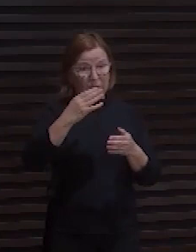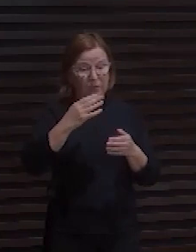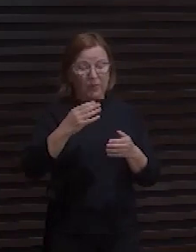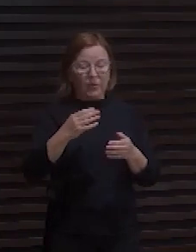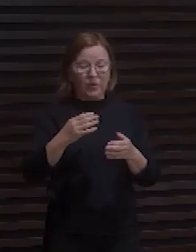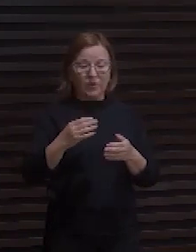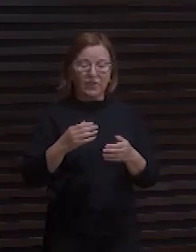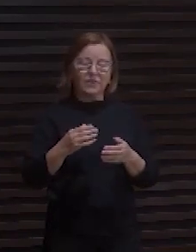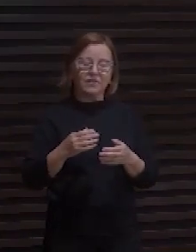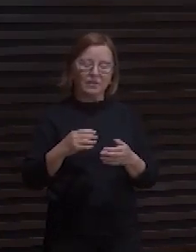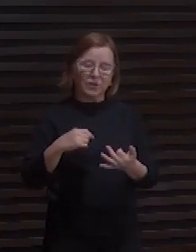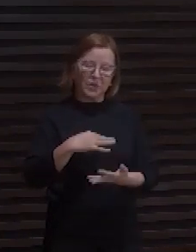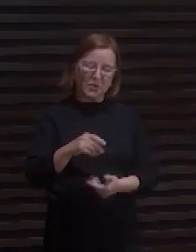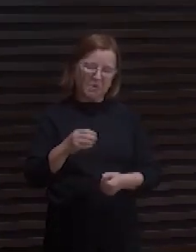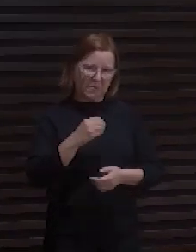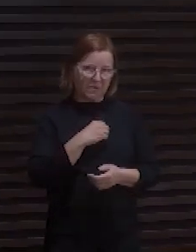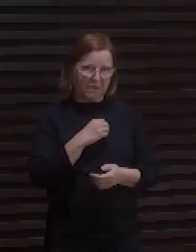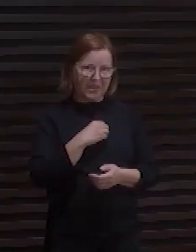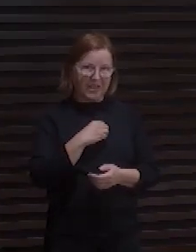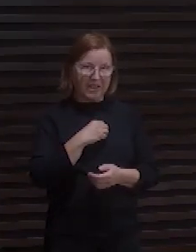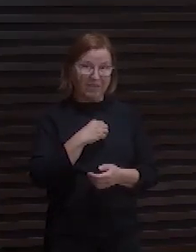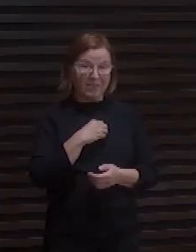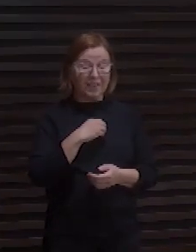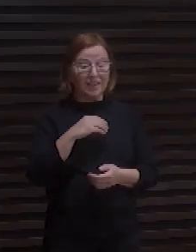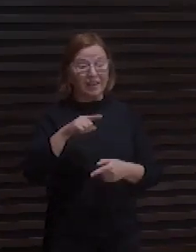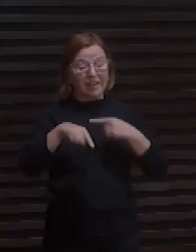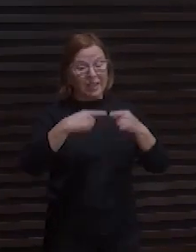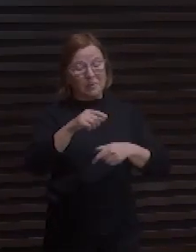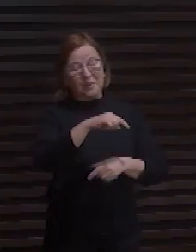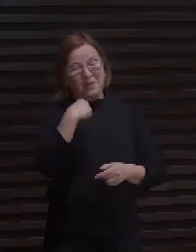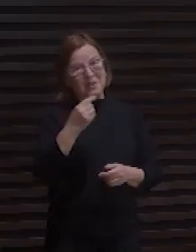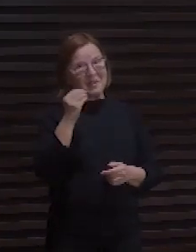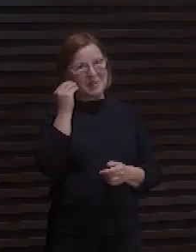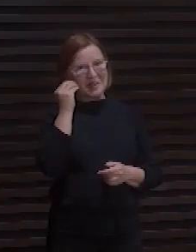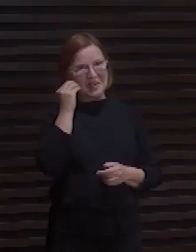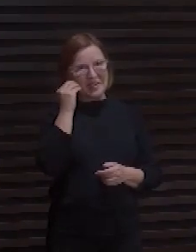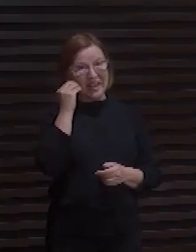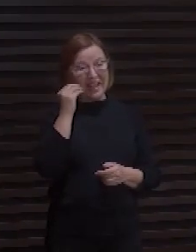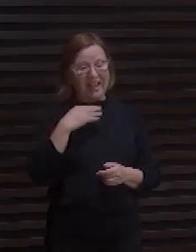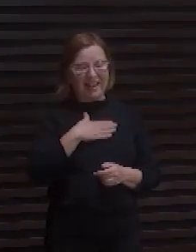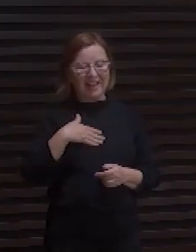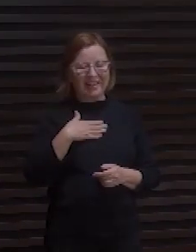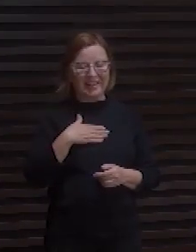ao final experimentemos qual é esta boa, agradável e perfeita vontade dele para